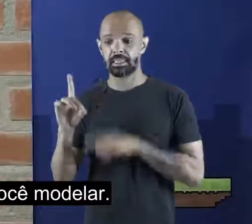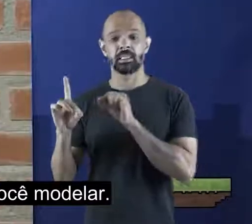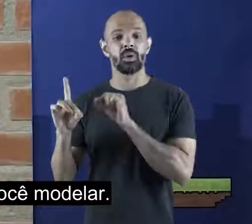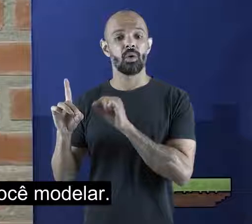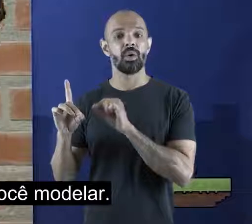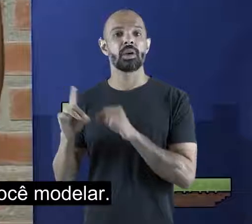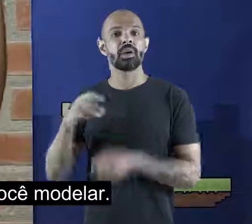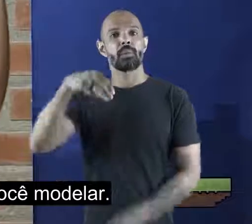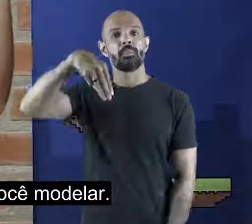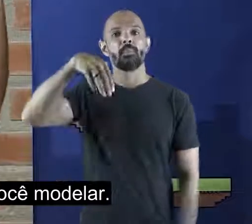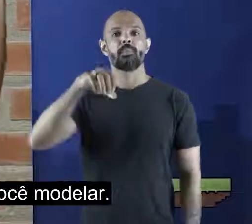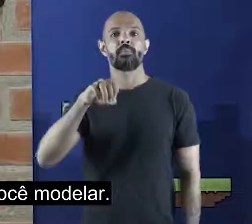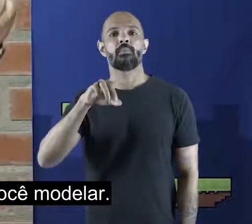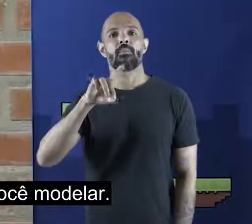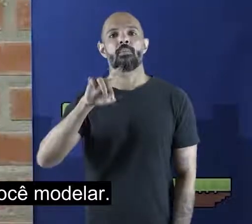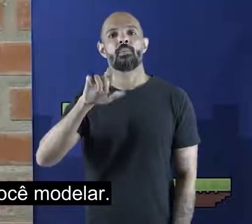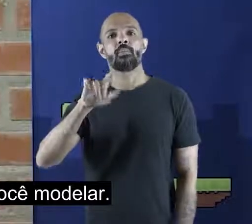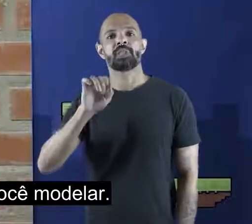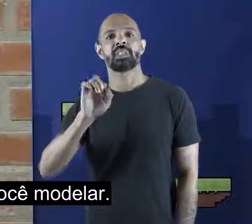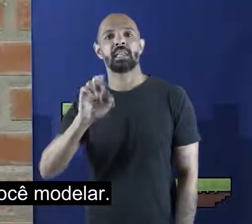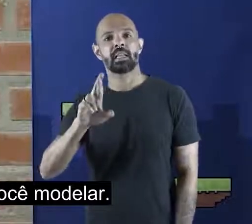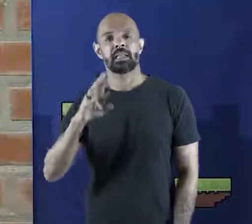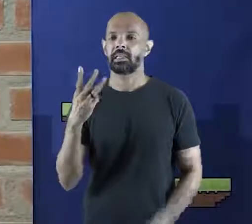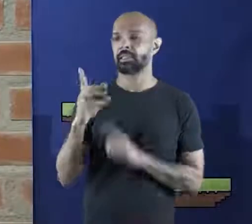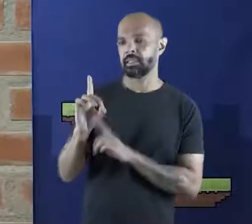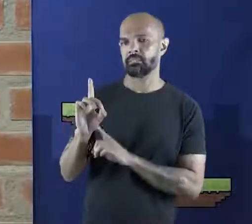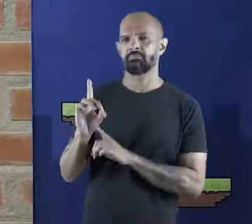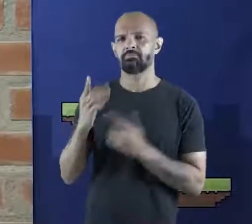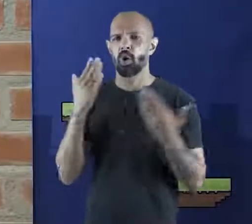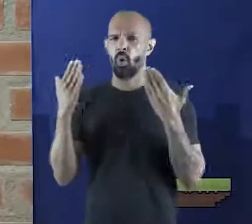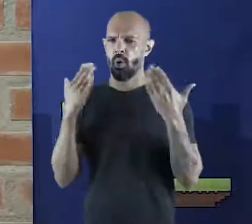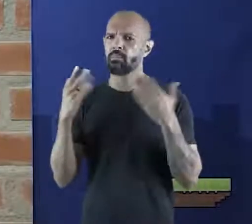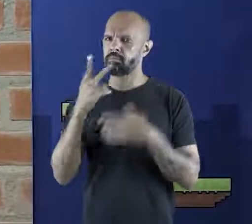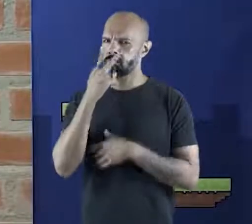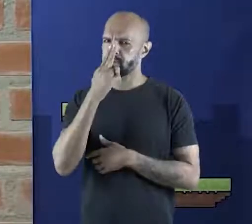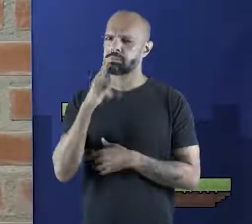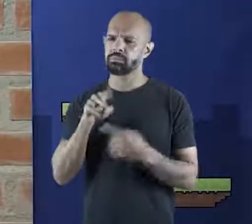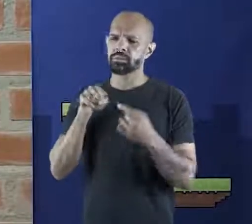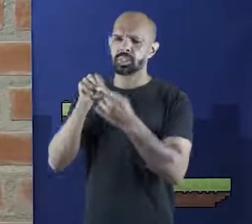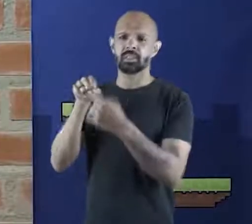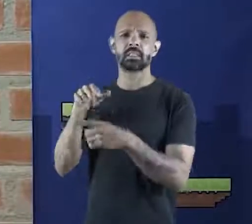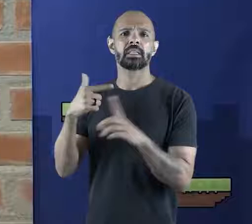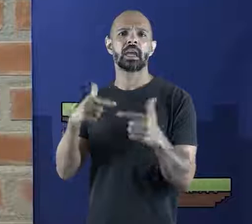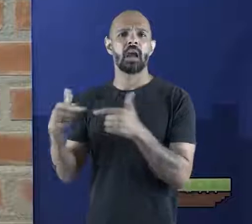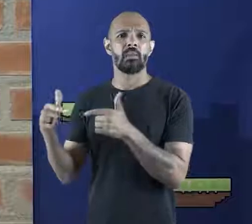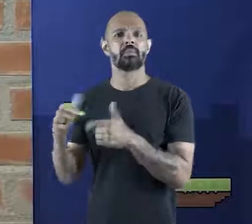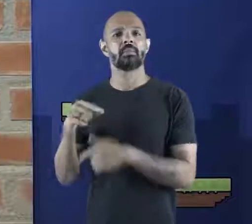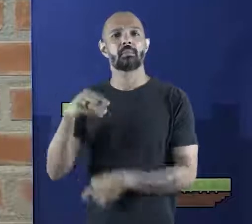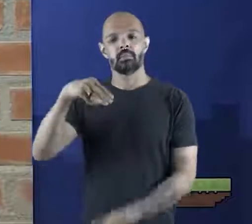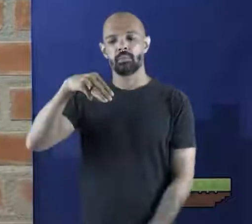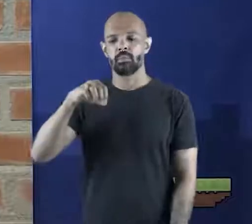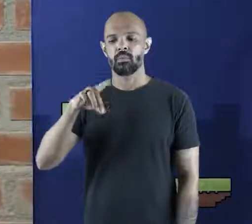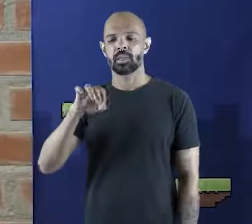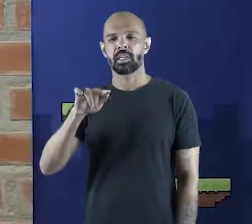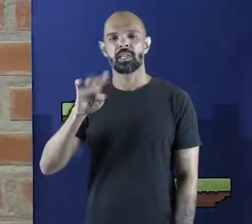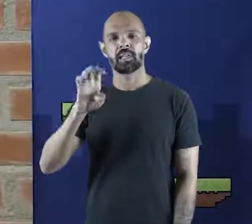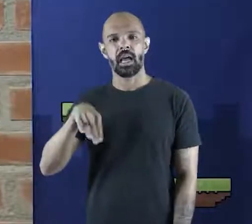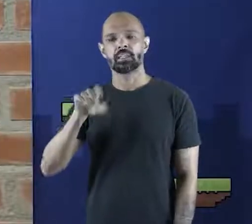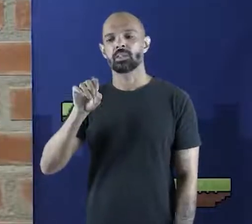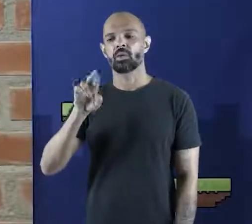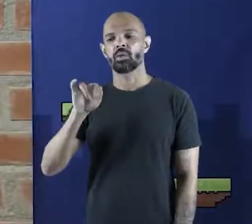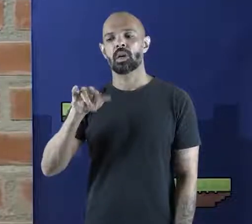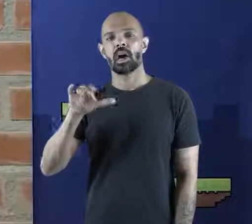você modelar em 3D. É uma analogia que tem muito, ainda mais quando você está trabalhando com modelagem orgânica, ou seja,